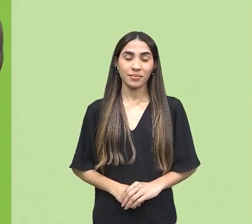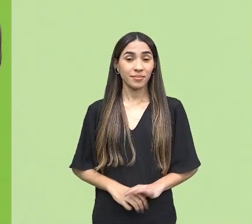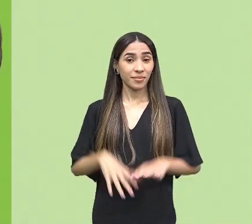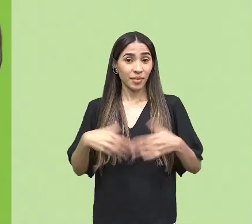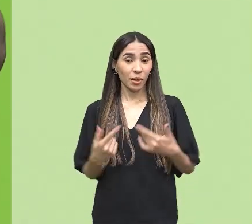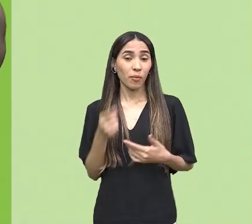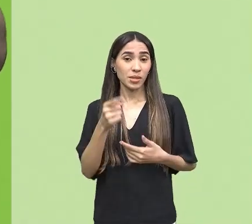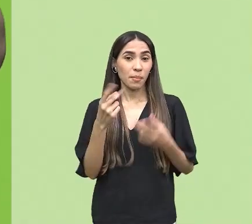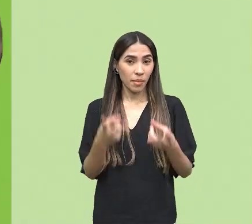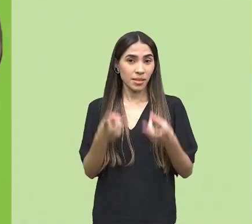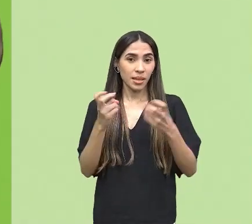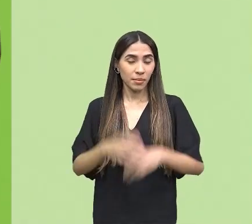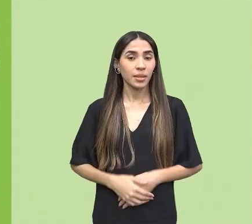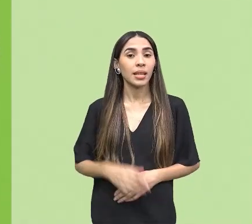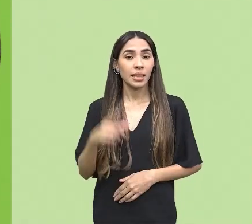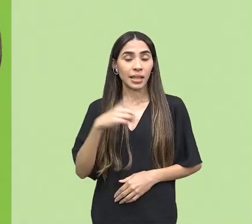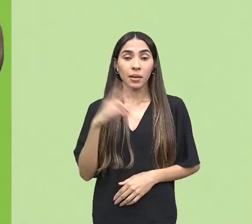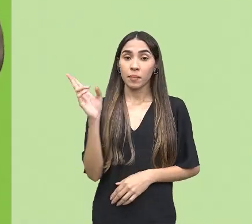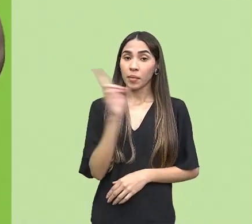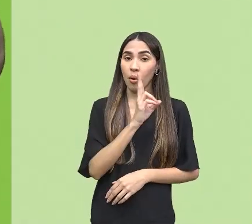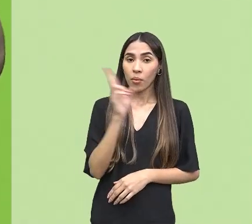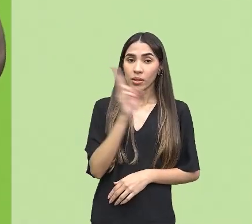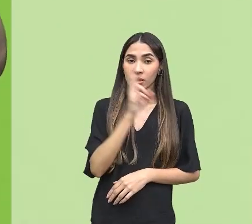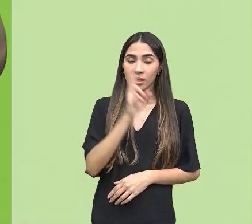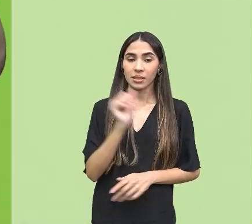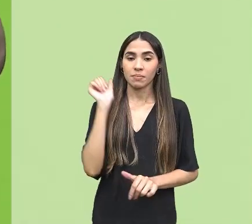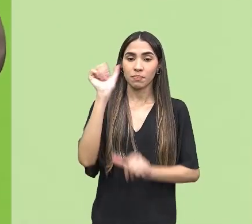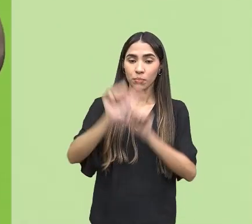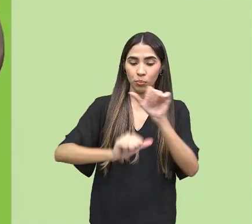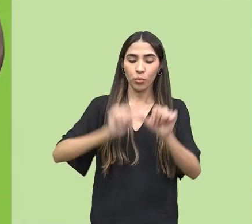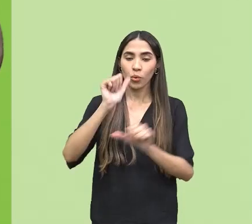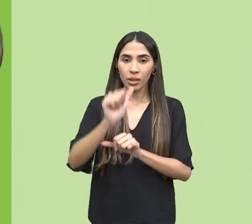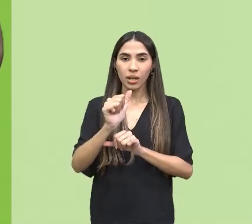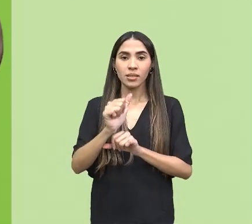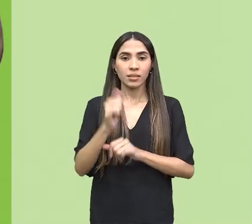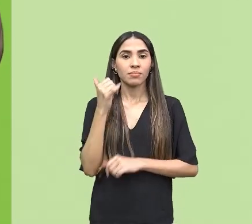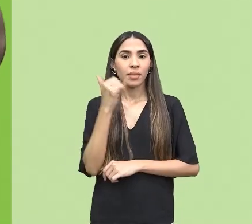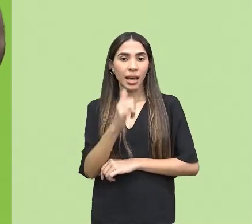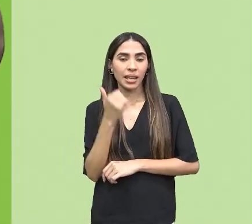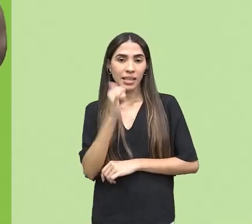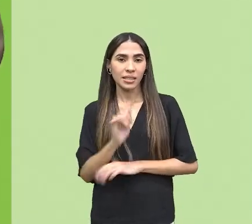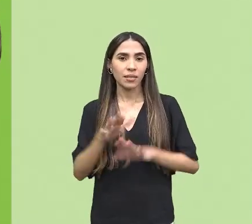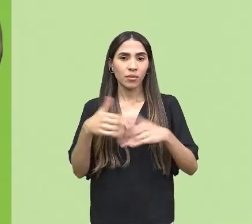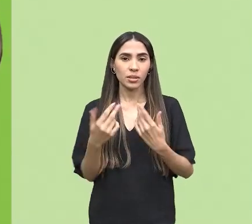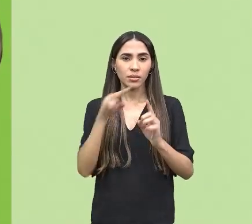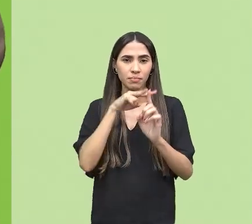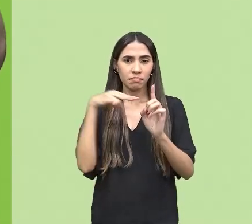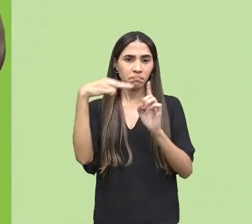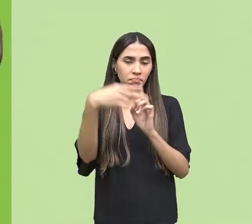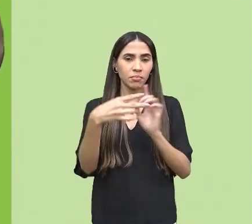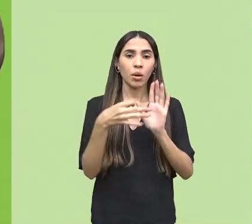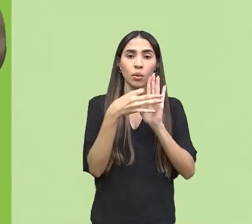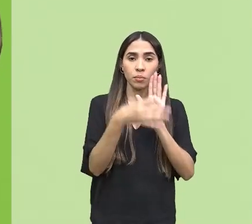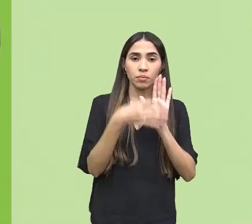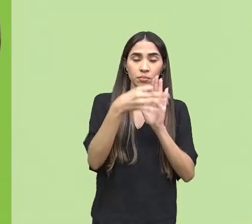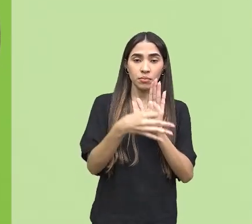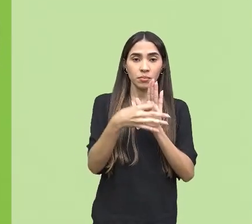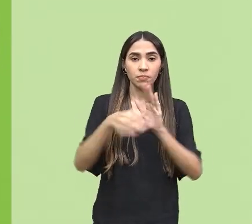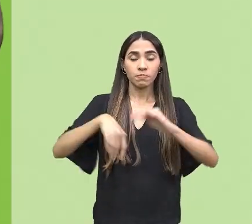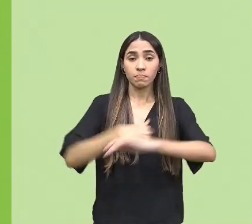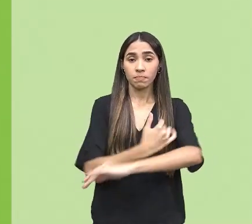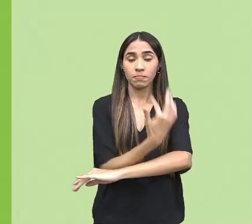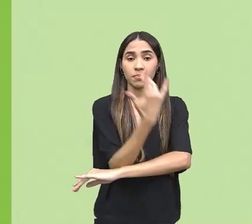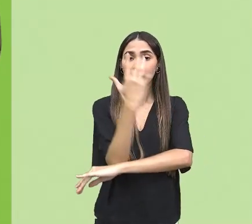Então, veja que há uma necessidade de mudança dessa matriz energética. Veja que esse olhar crítico a partir do meio